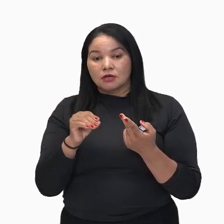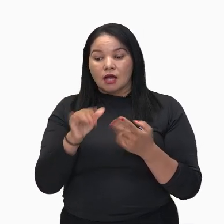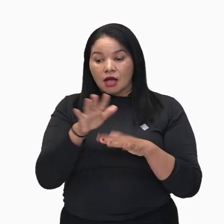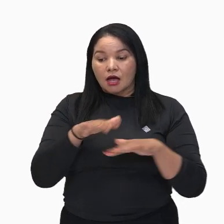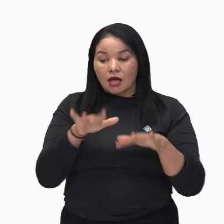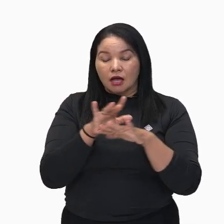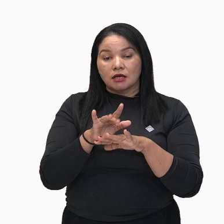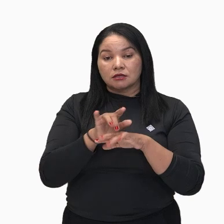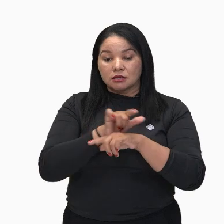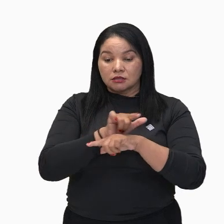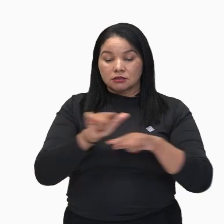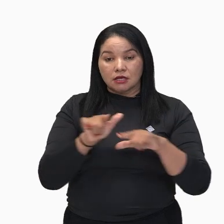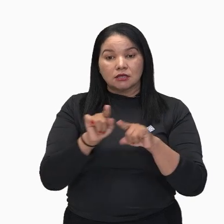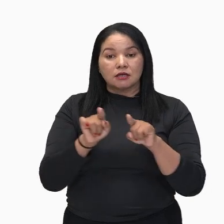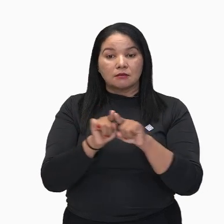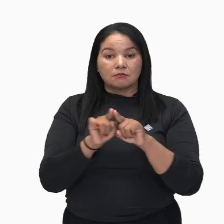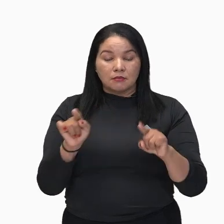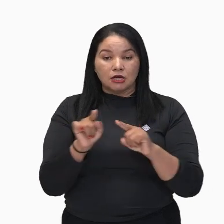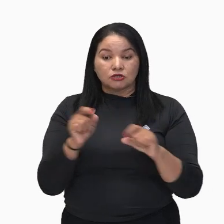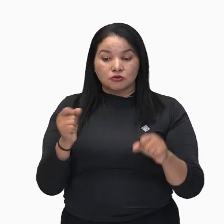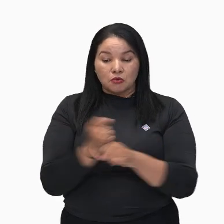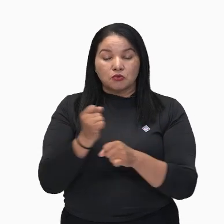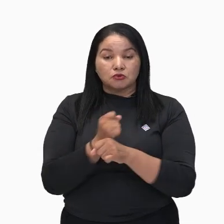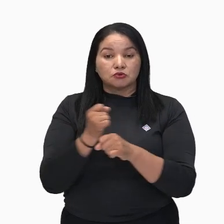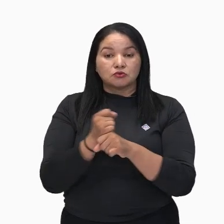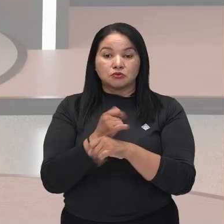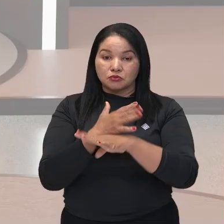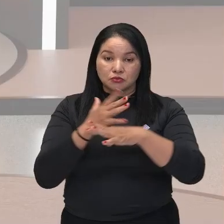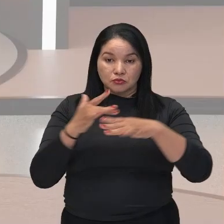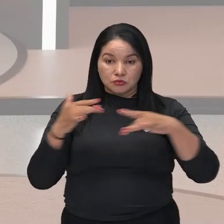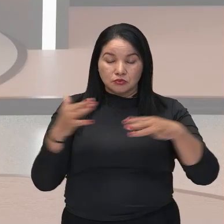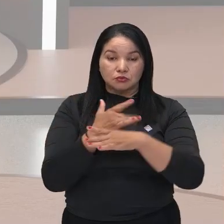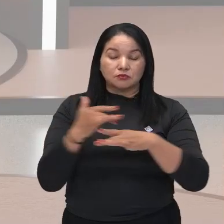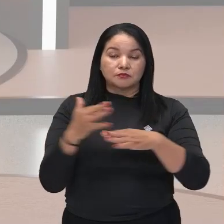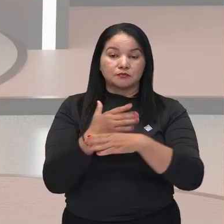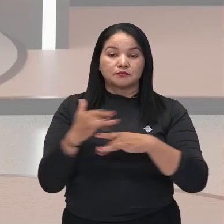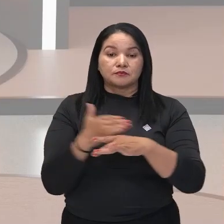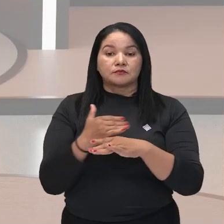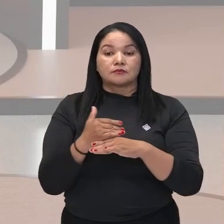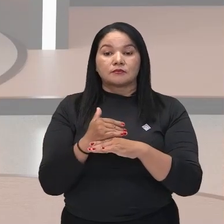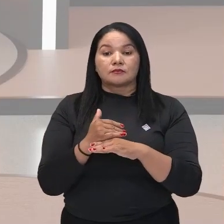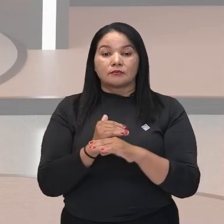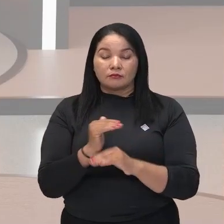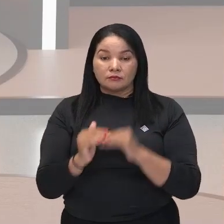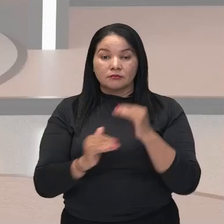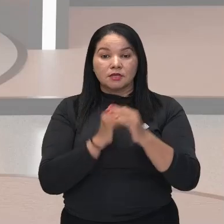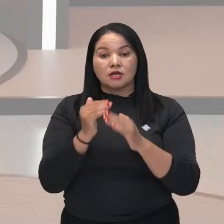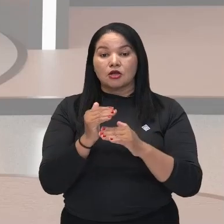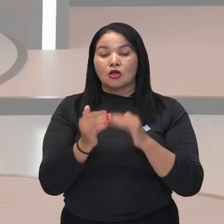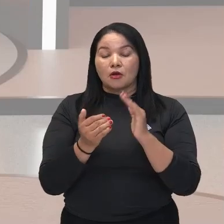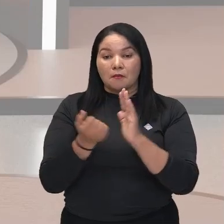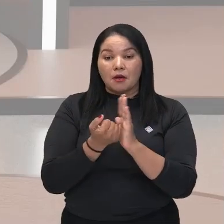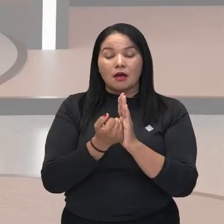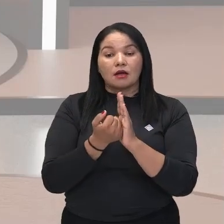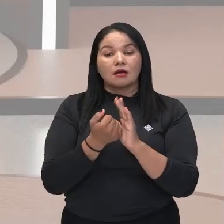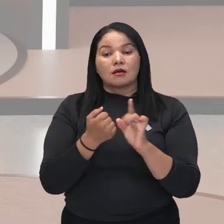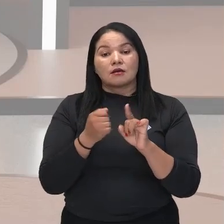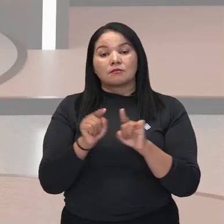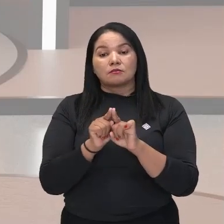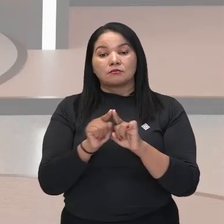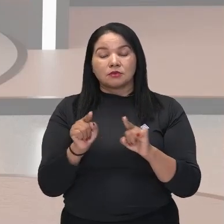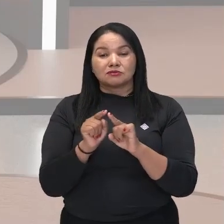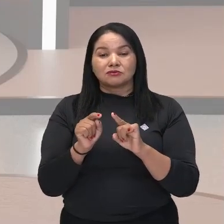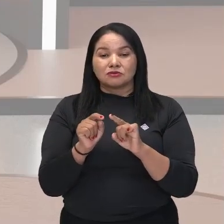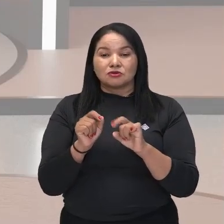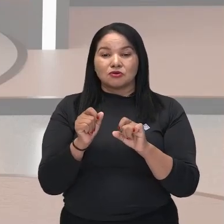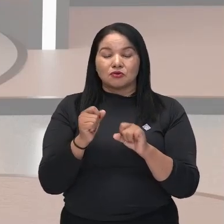eles começam a construir essas cidades, né, se tornando marco ali pelas suas